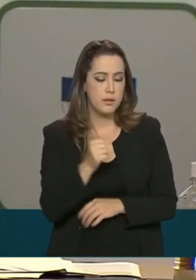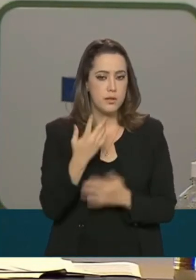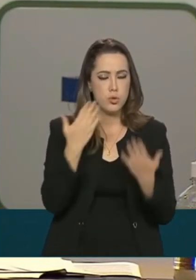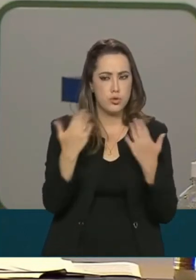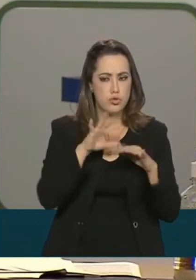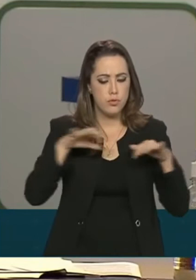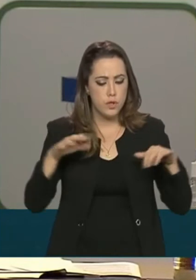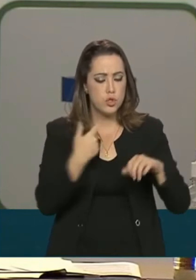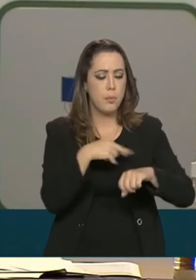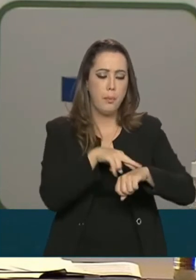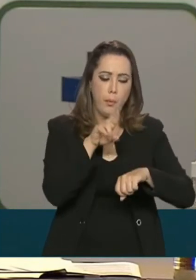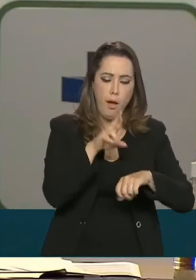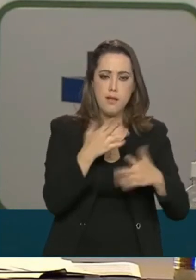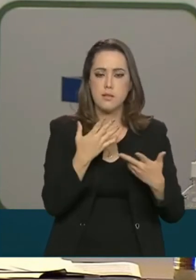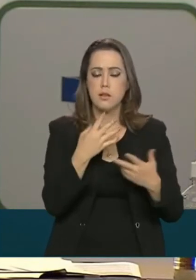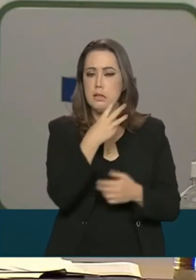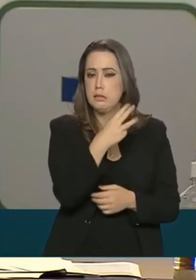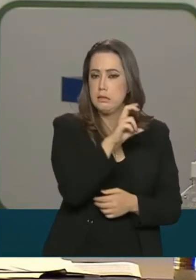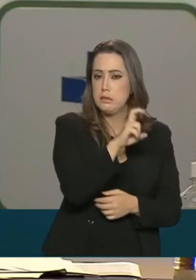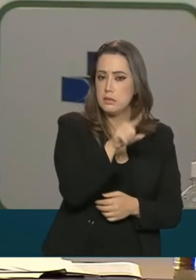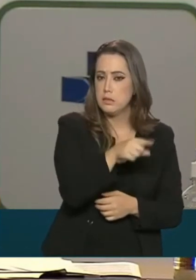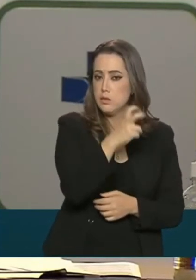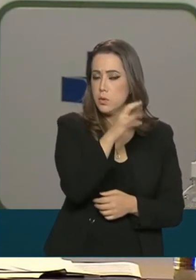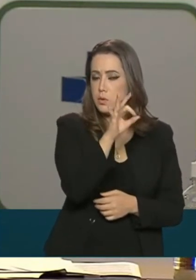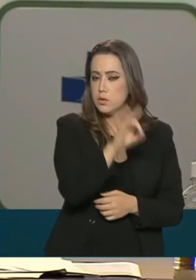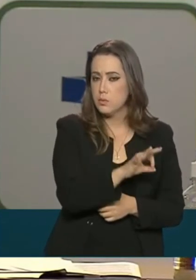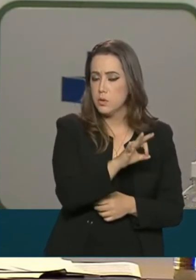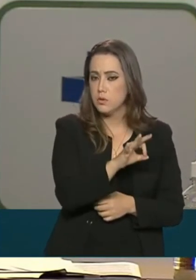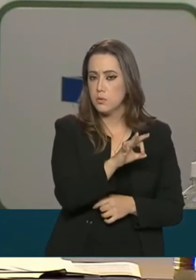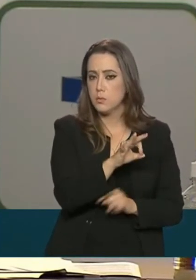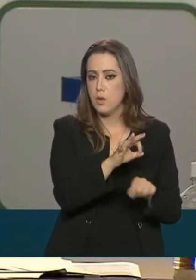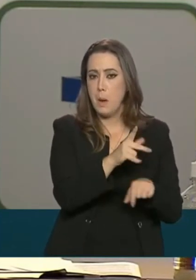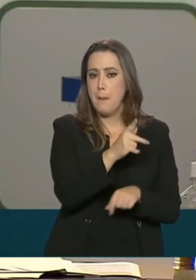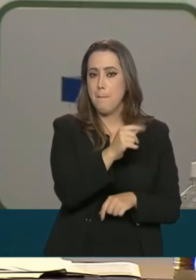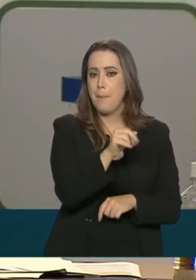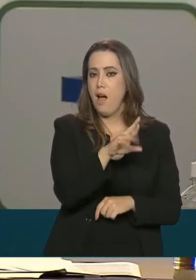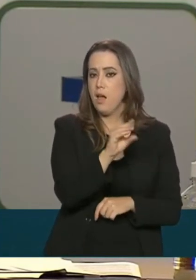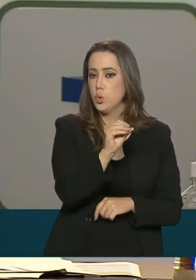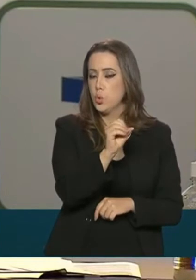raça e cor, verificamos que 35,5% da pardos,